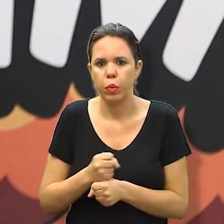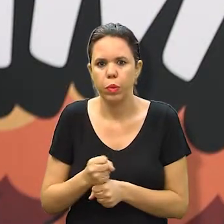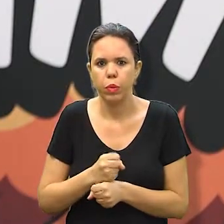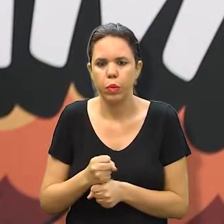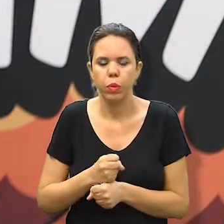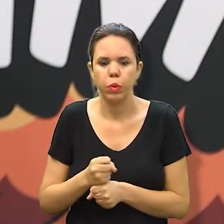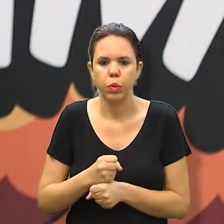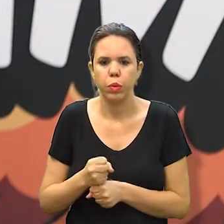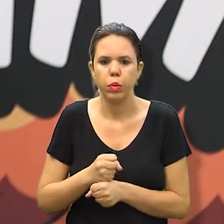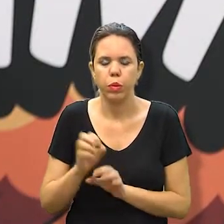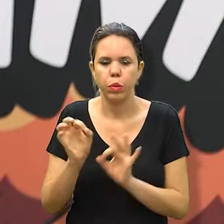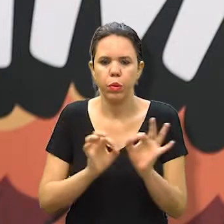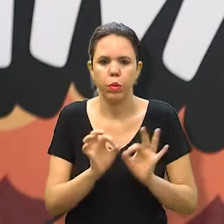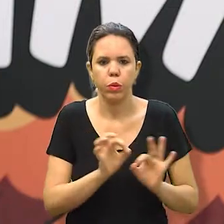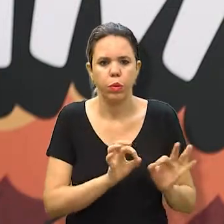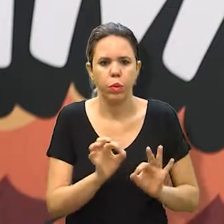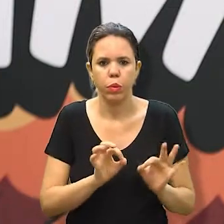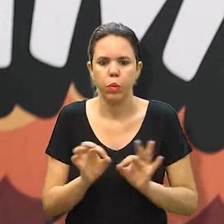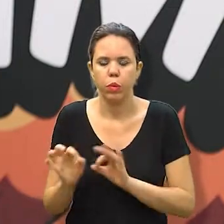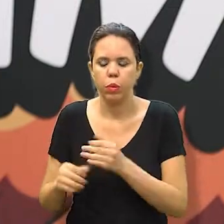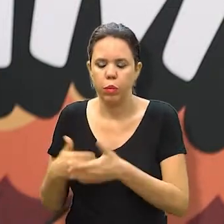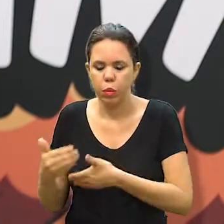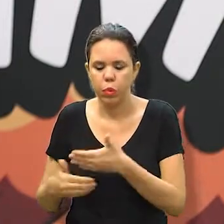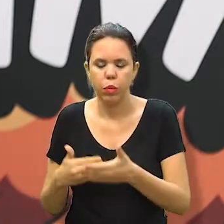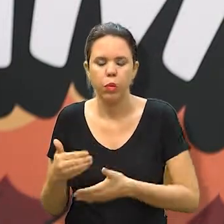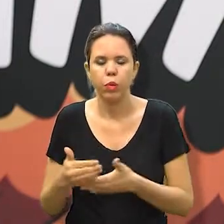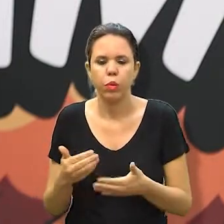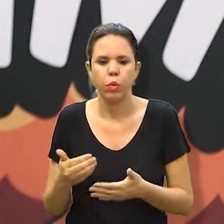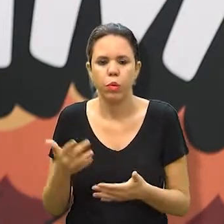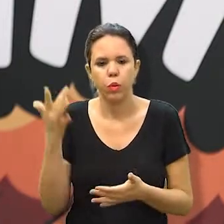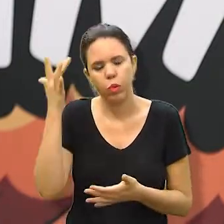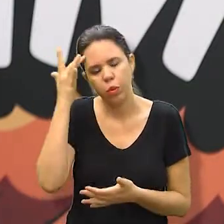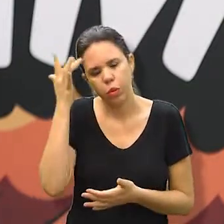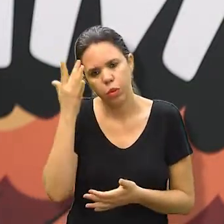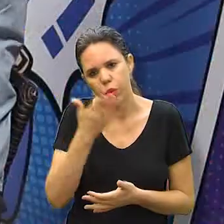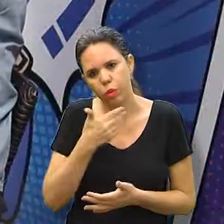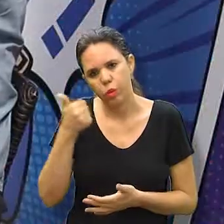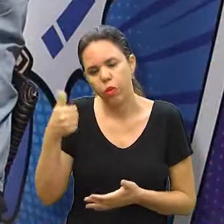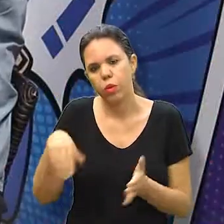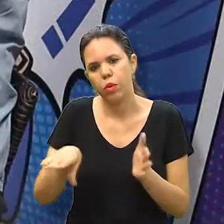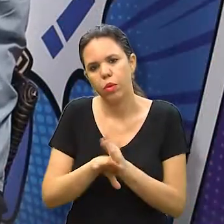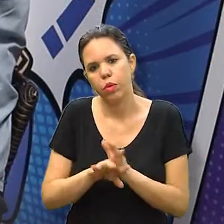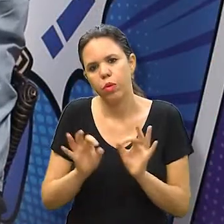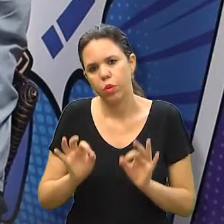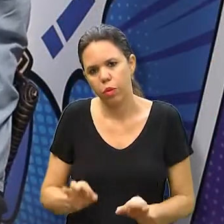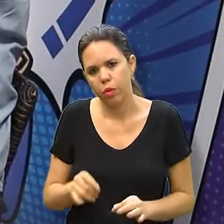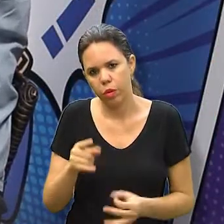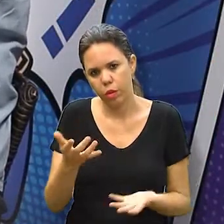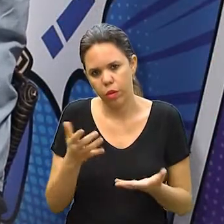anos ali de produção, de gestação, de amadurecimento. Chegou no